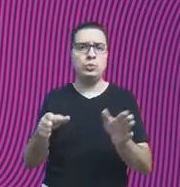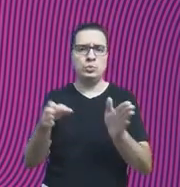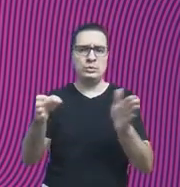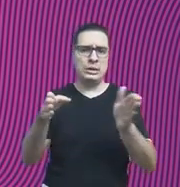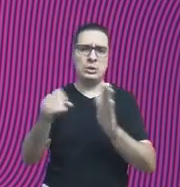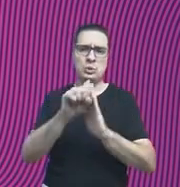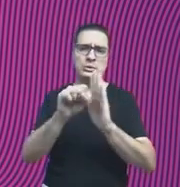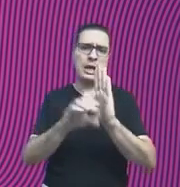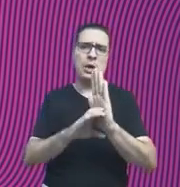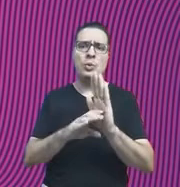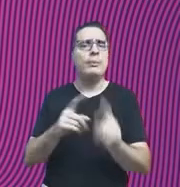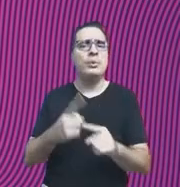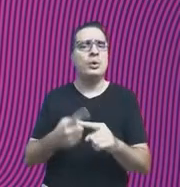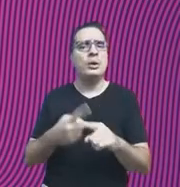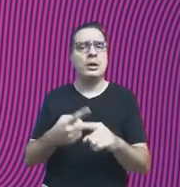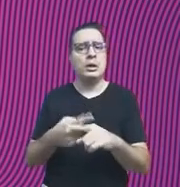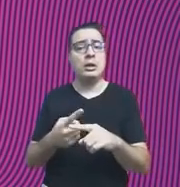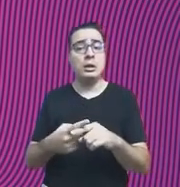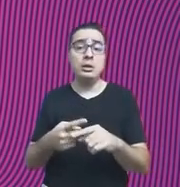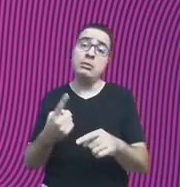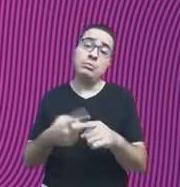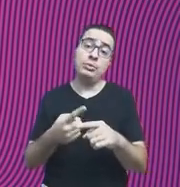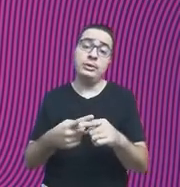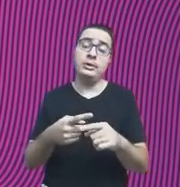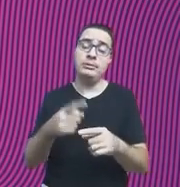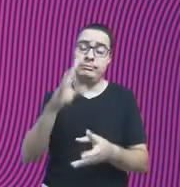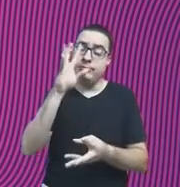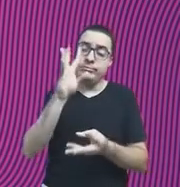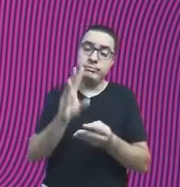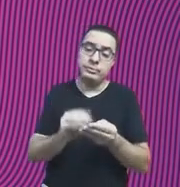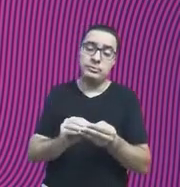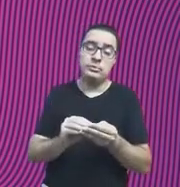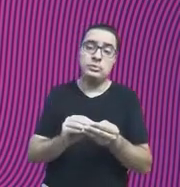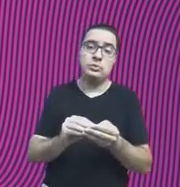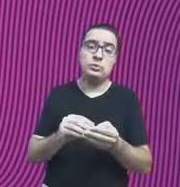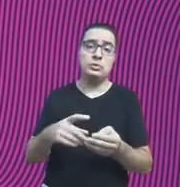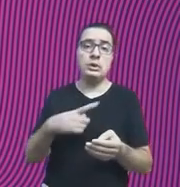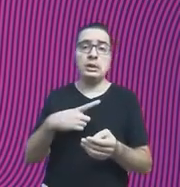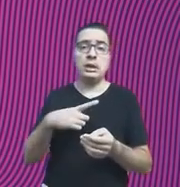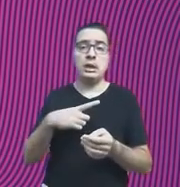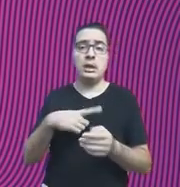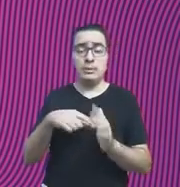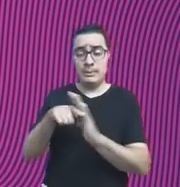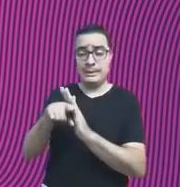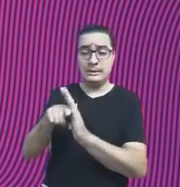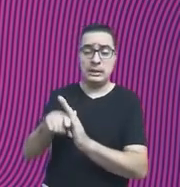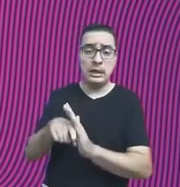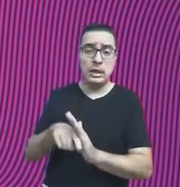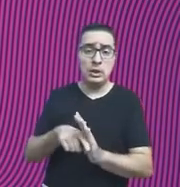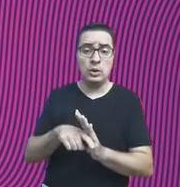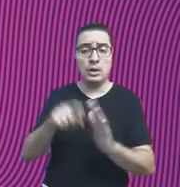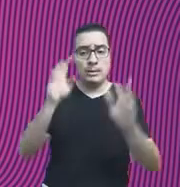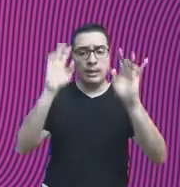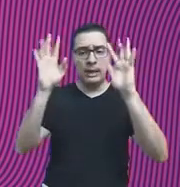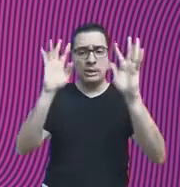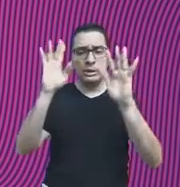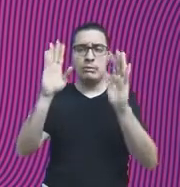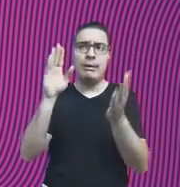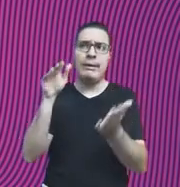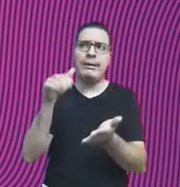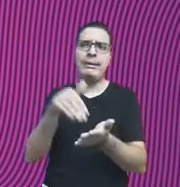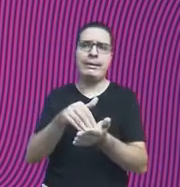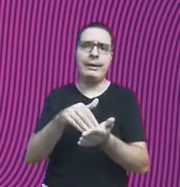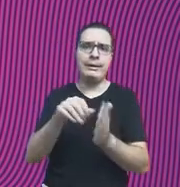desse século? Porque supõe-se, os pesquisadores imaginam que até meados desse século haverá